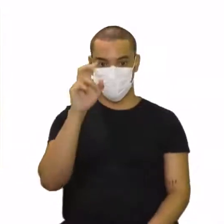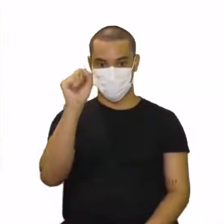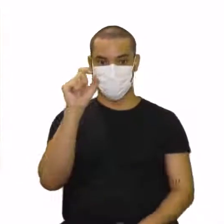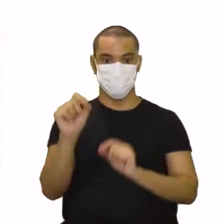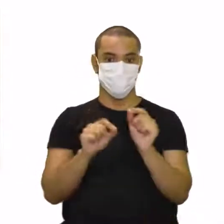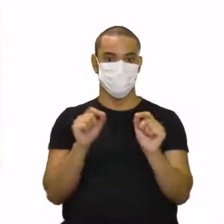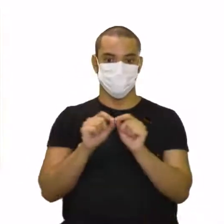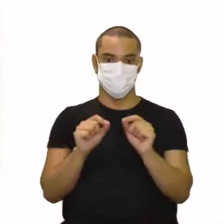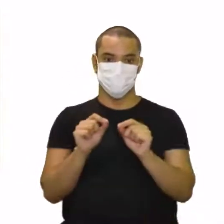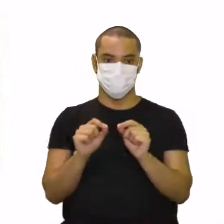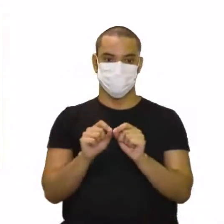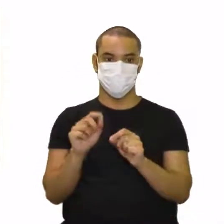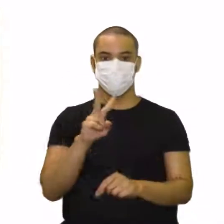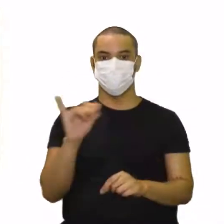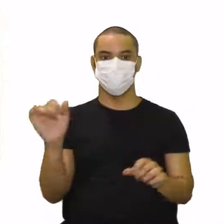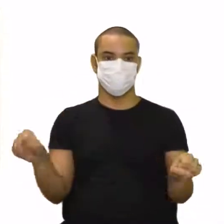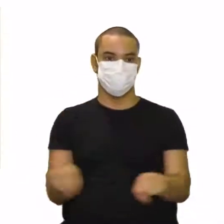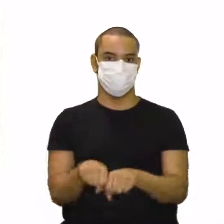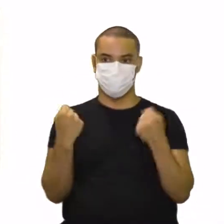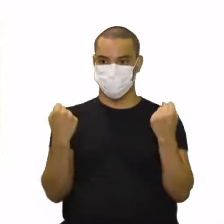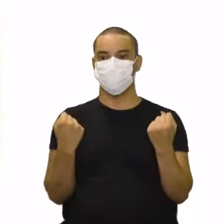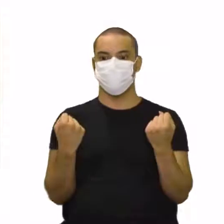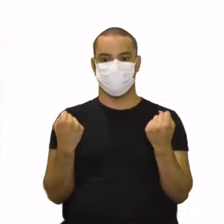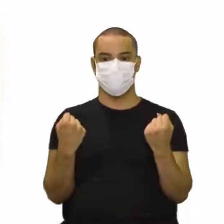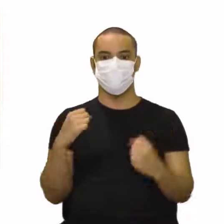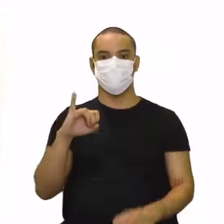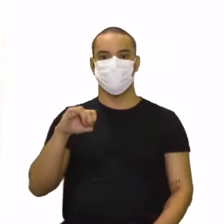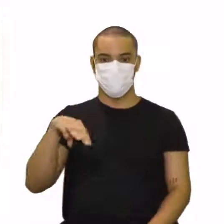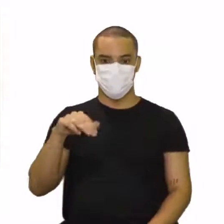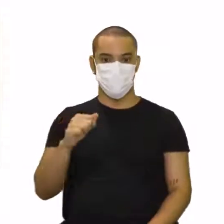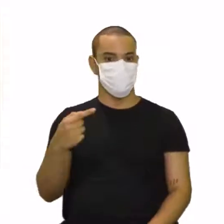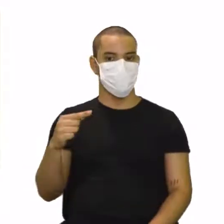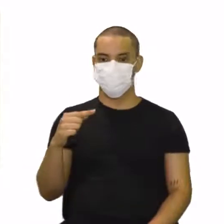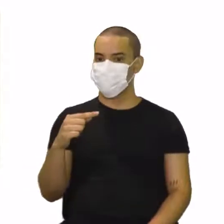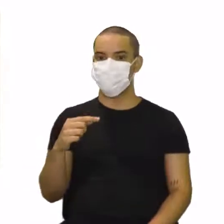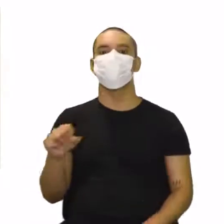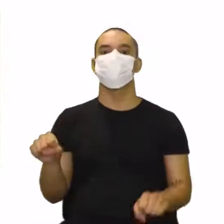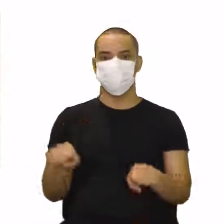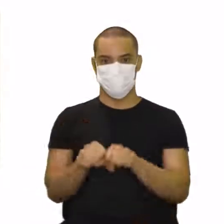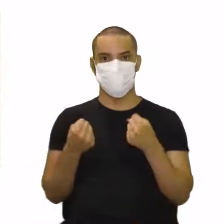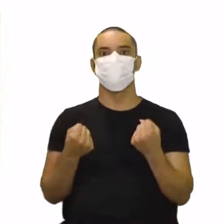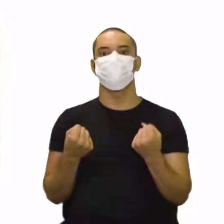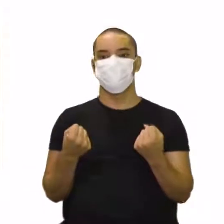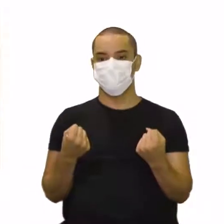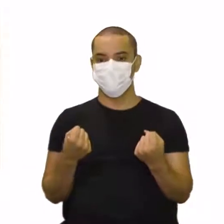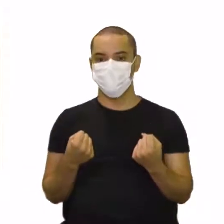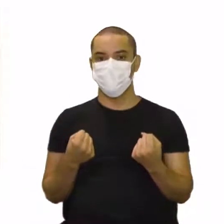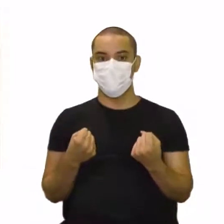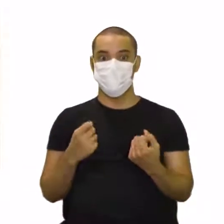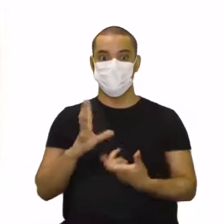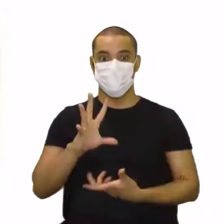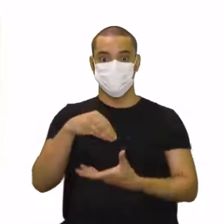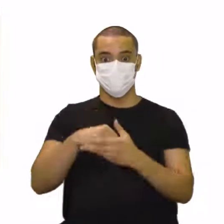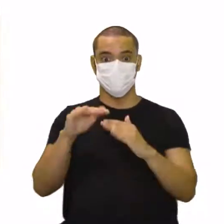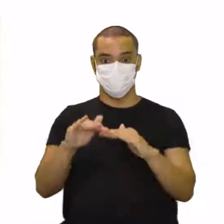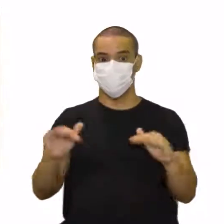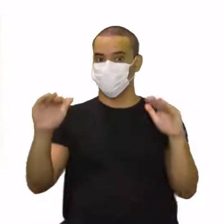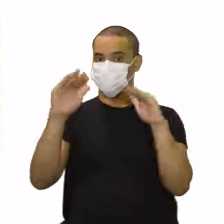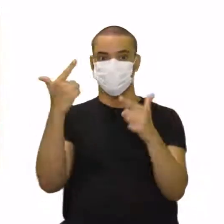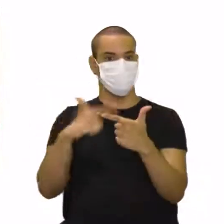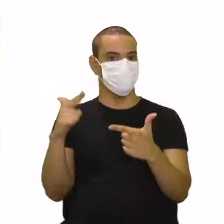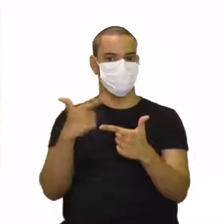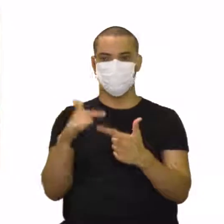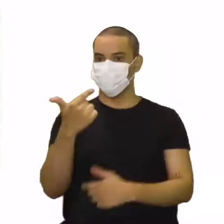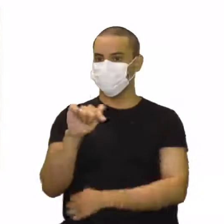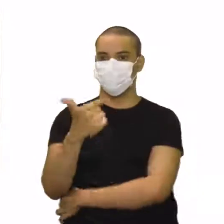vai fazer? Ele vai romper, né? Ele vai quebrar esses ímãs aqui, não vai resistir. Na parte de cima não tem problema,